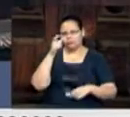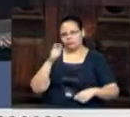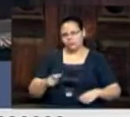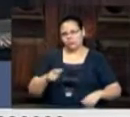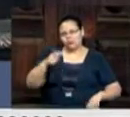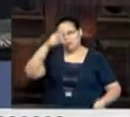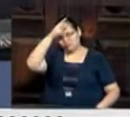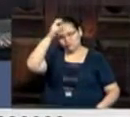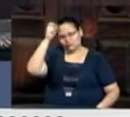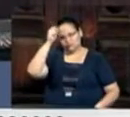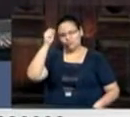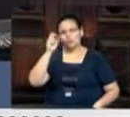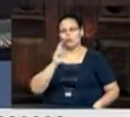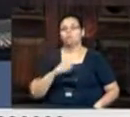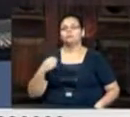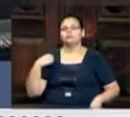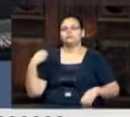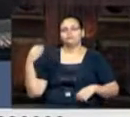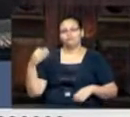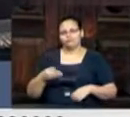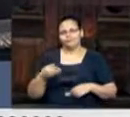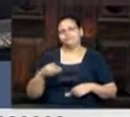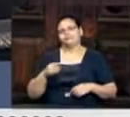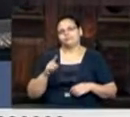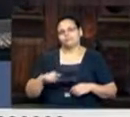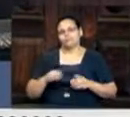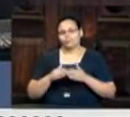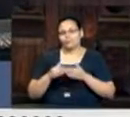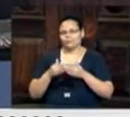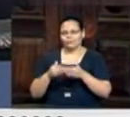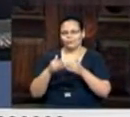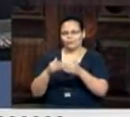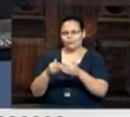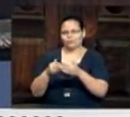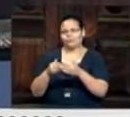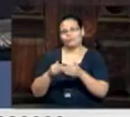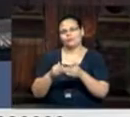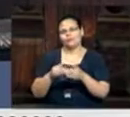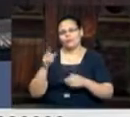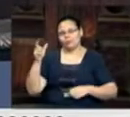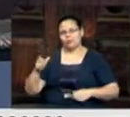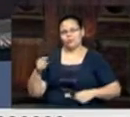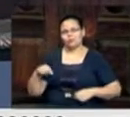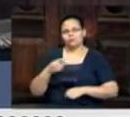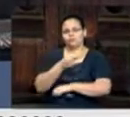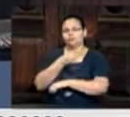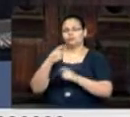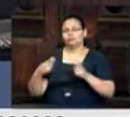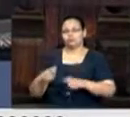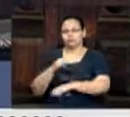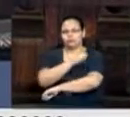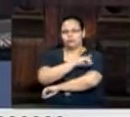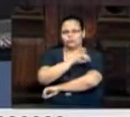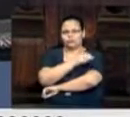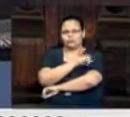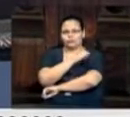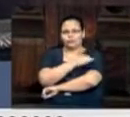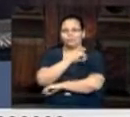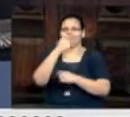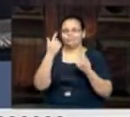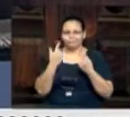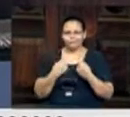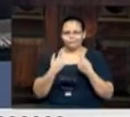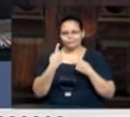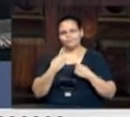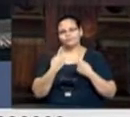contra o interesse dos usuários dos transportes aquaviários do Rio de Janeiro, mais uma vez atingidos,